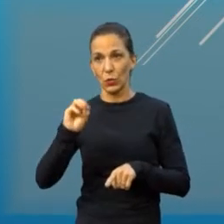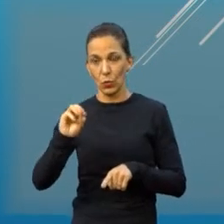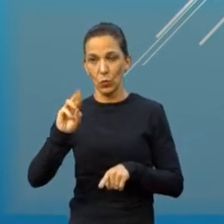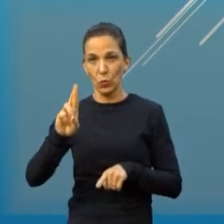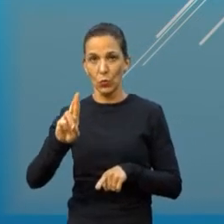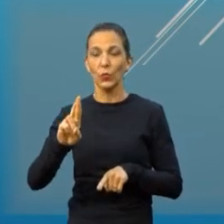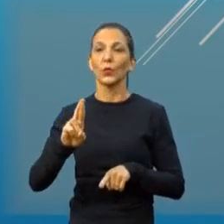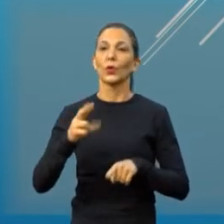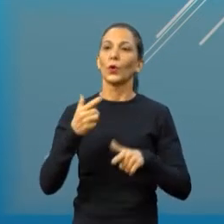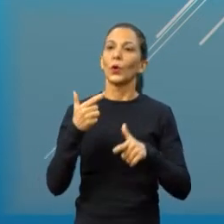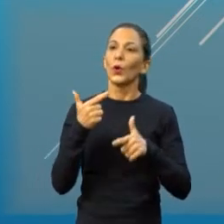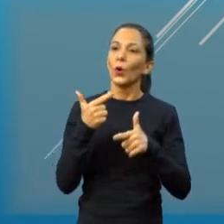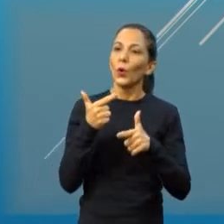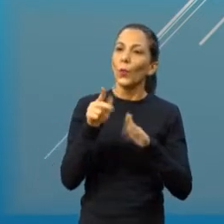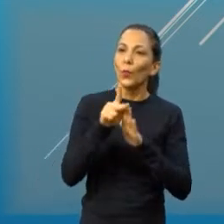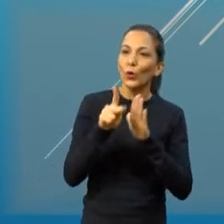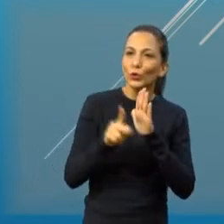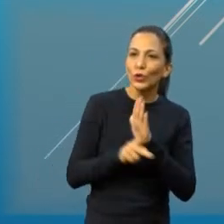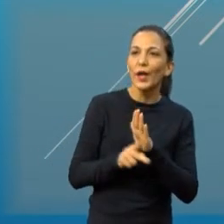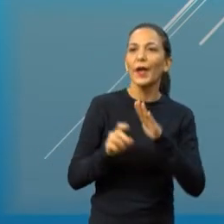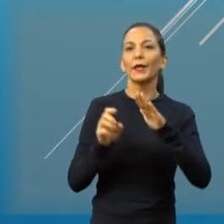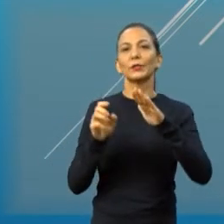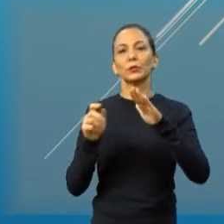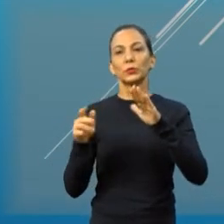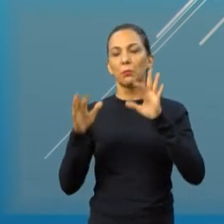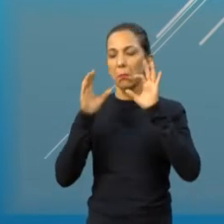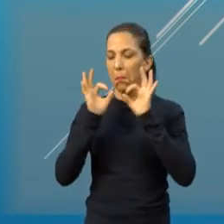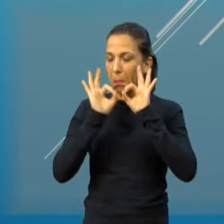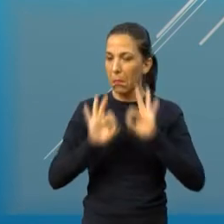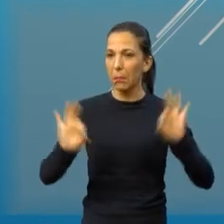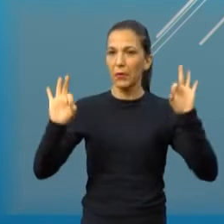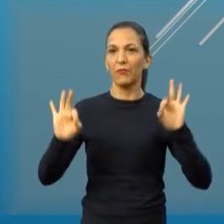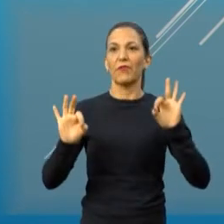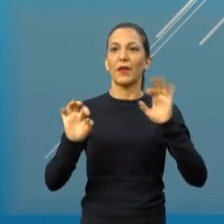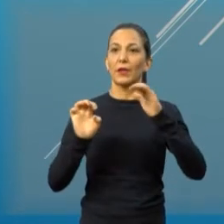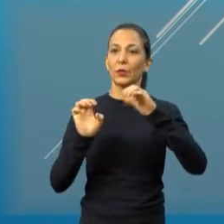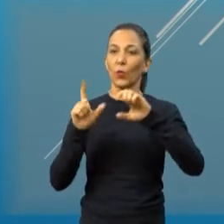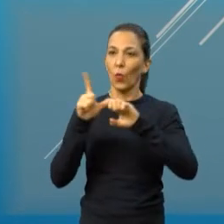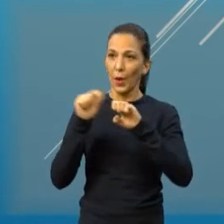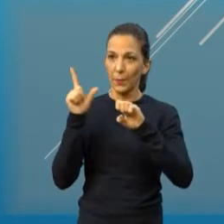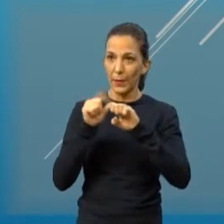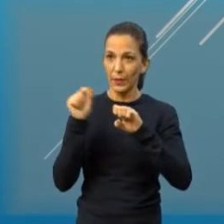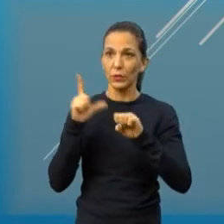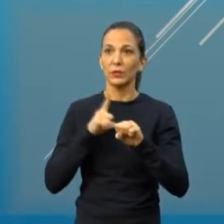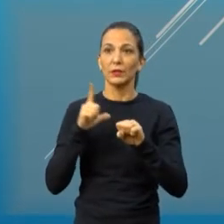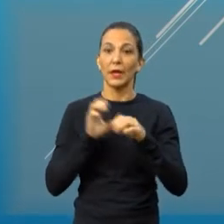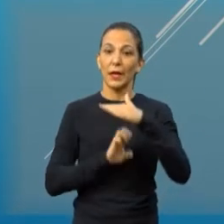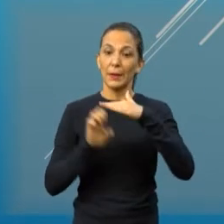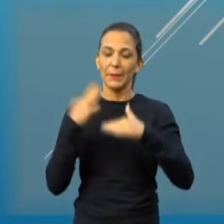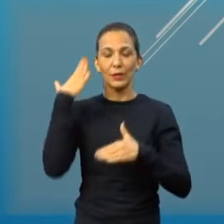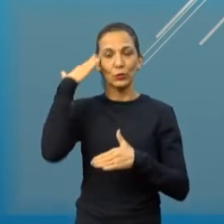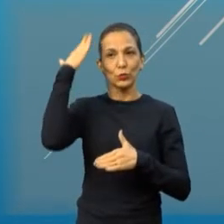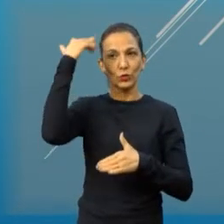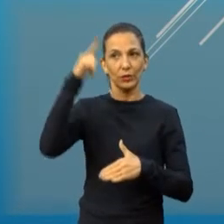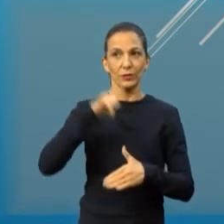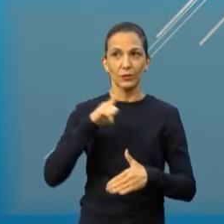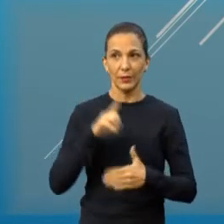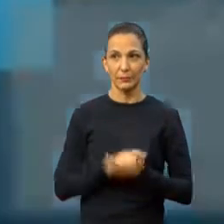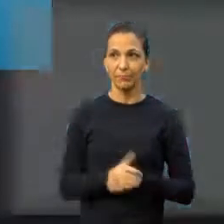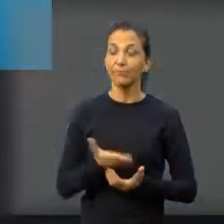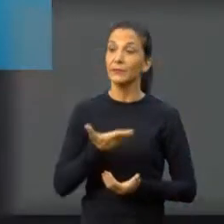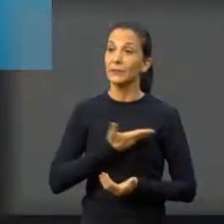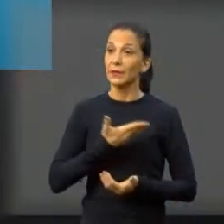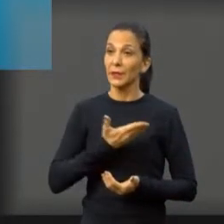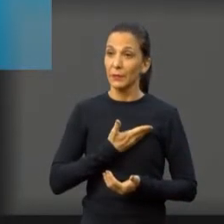e que em breve eles vão tá construindo aí uma empresa que vai dar creio eu muito sucesso também recebi os meus